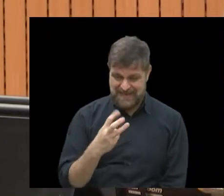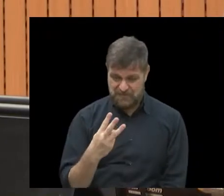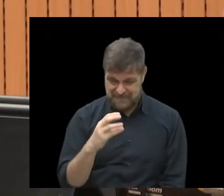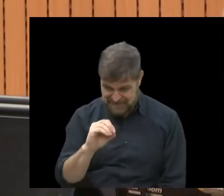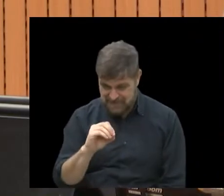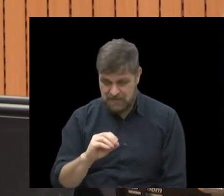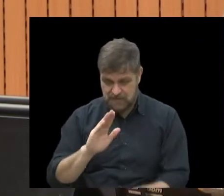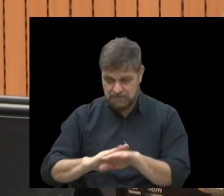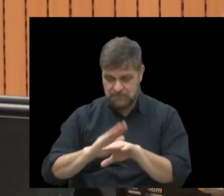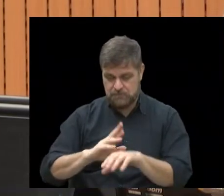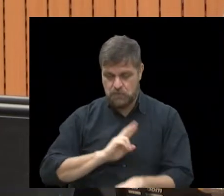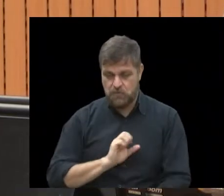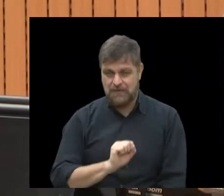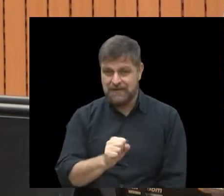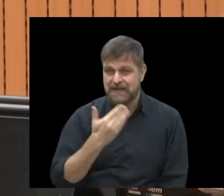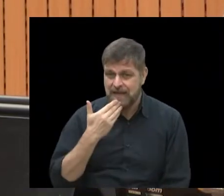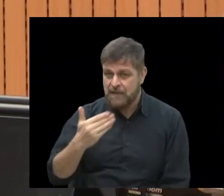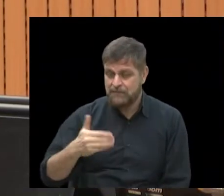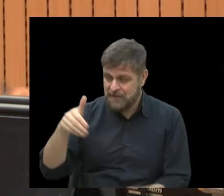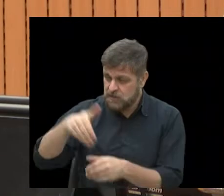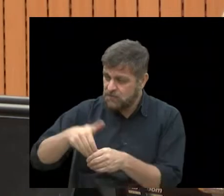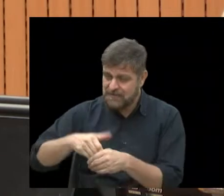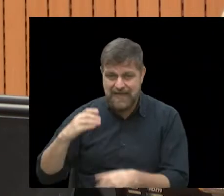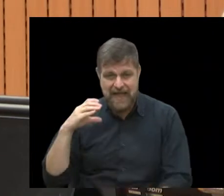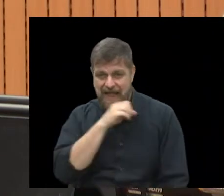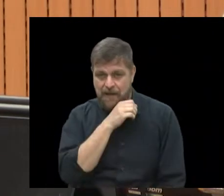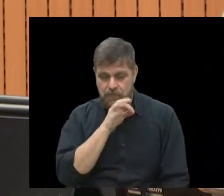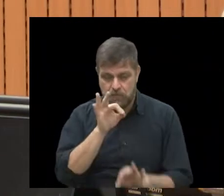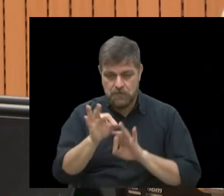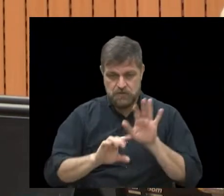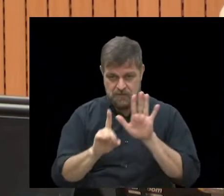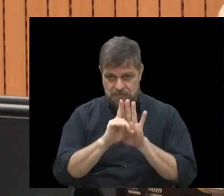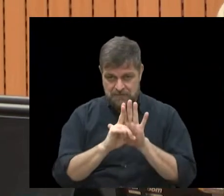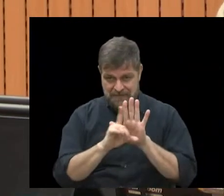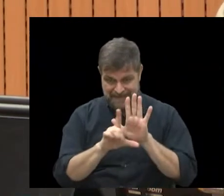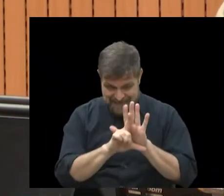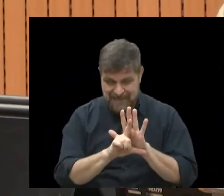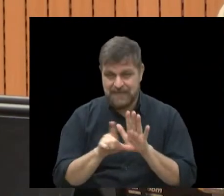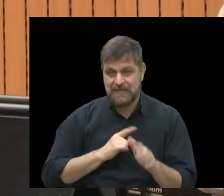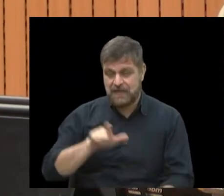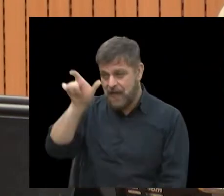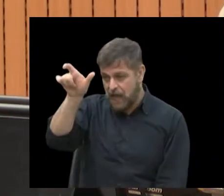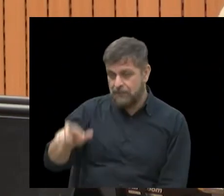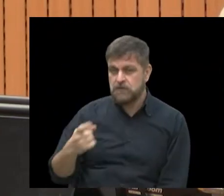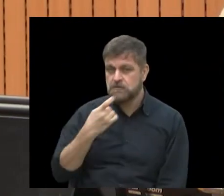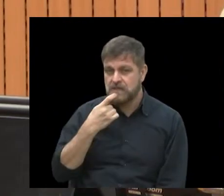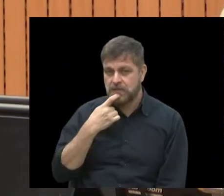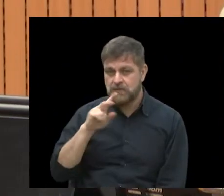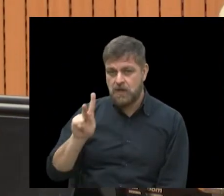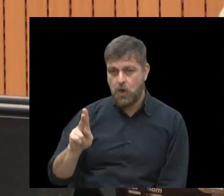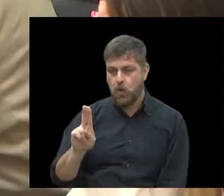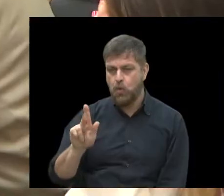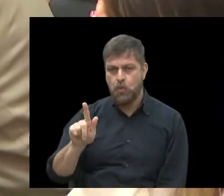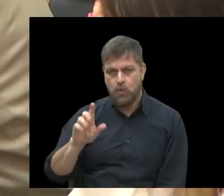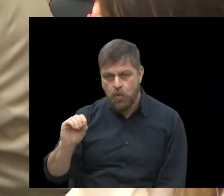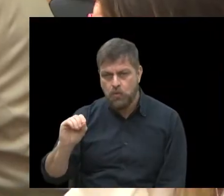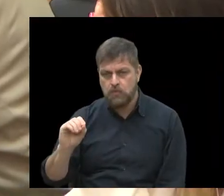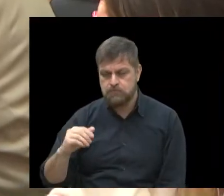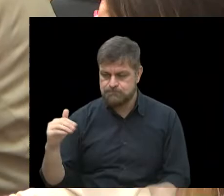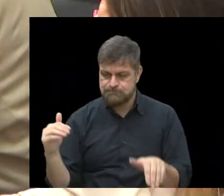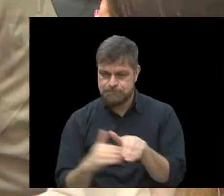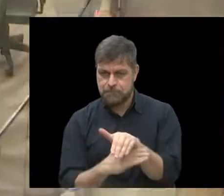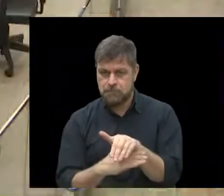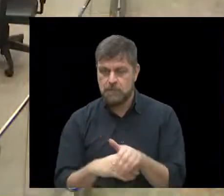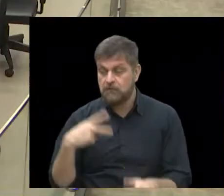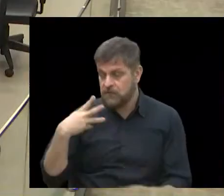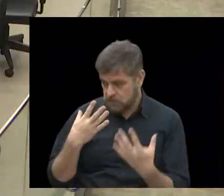autoria, que requer tramitação em regime de urgência do PDL, que concede título de cidadão campineiro a Hugo Demarque. Em votação.